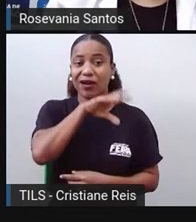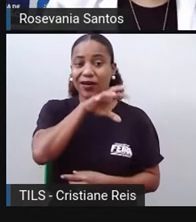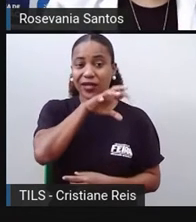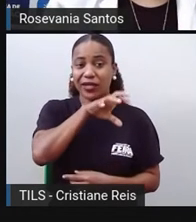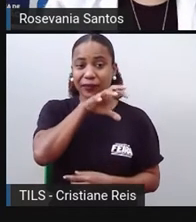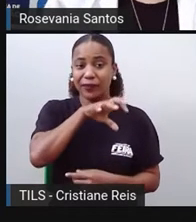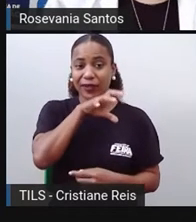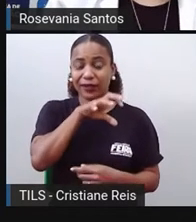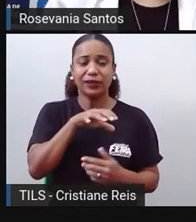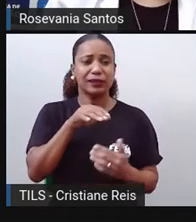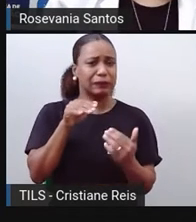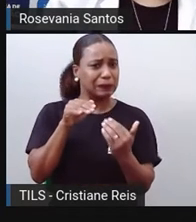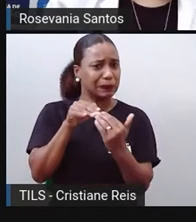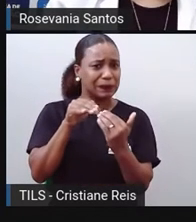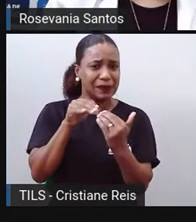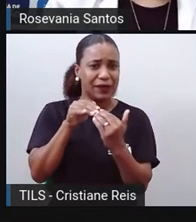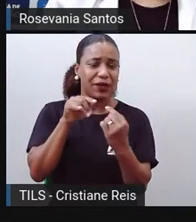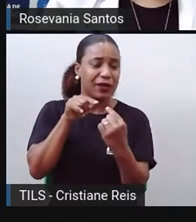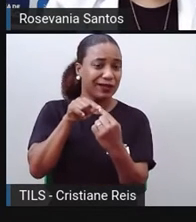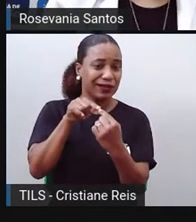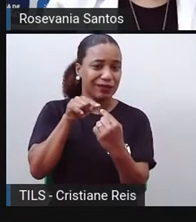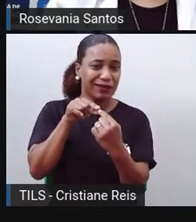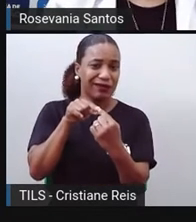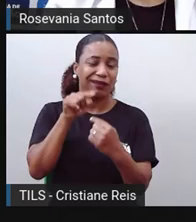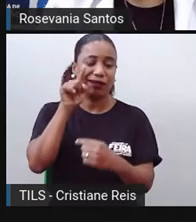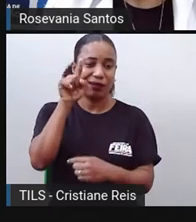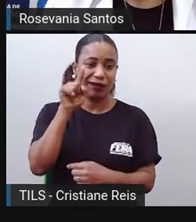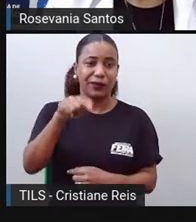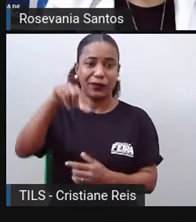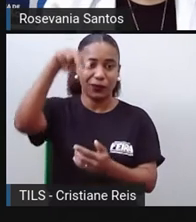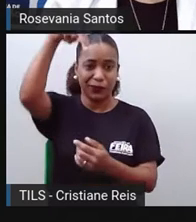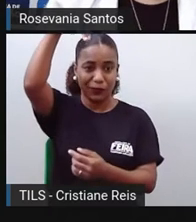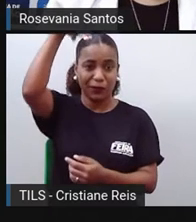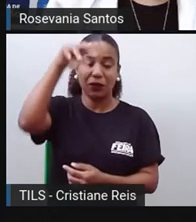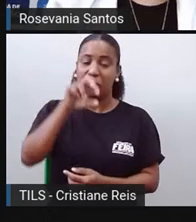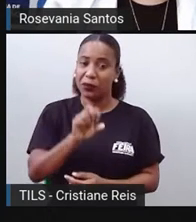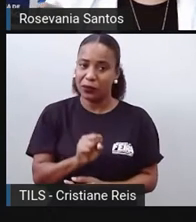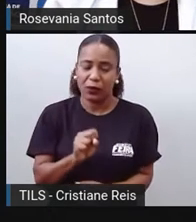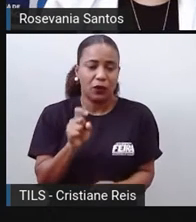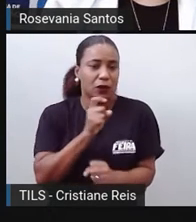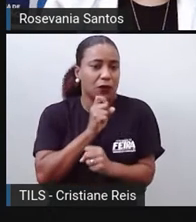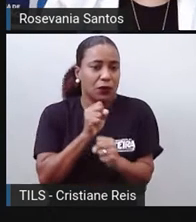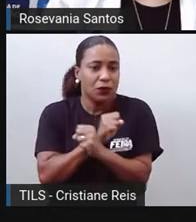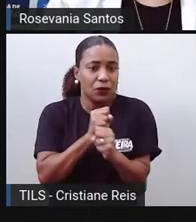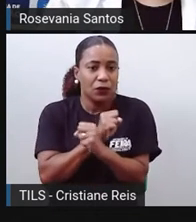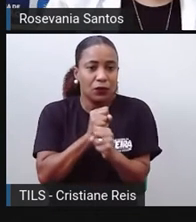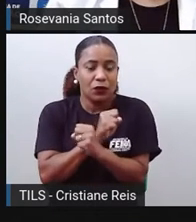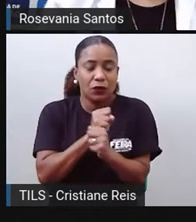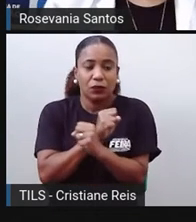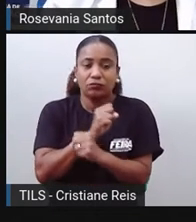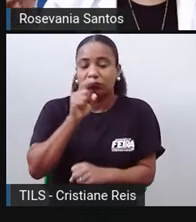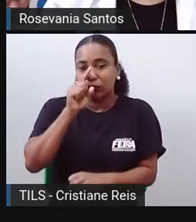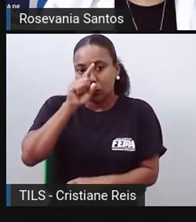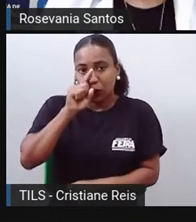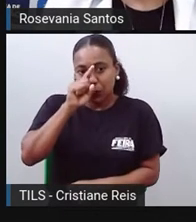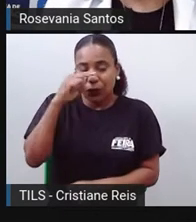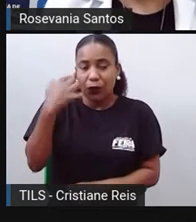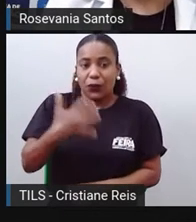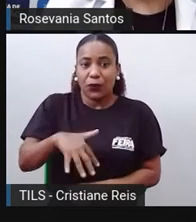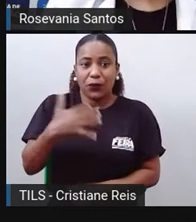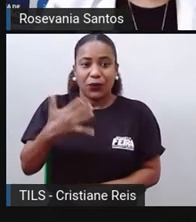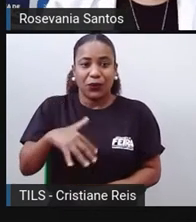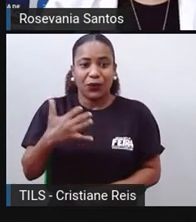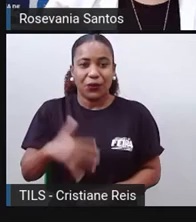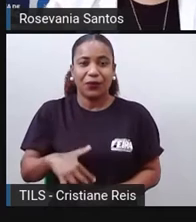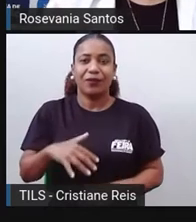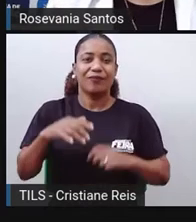certo cuidado, você realmente, né, corre risco de perder sua vida. Mas é um ambiente extremamente fascinante, totalmente